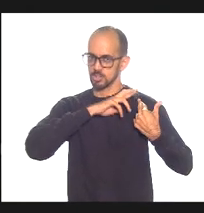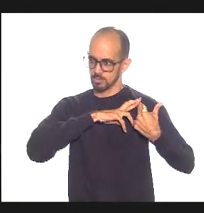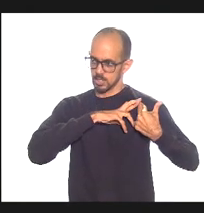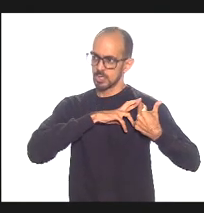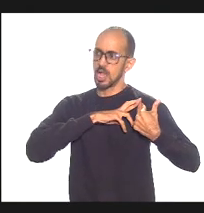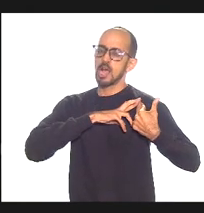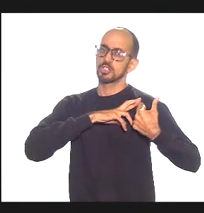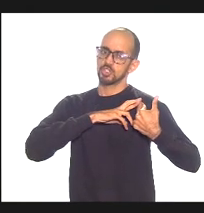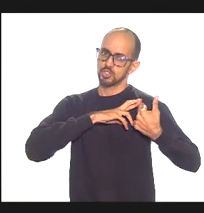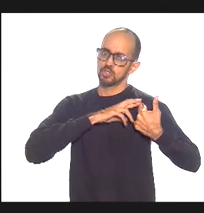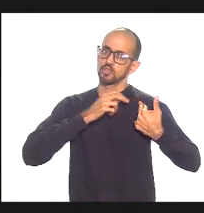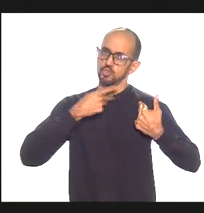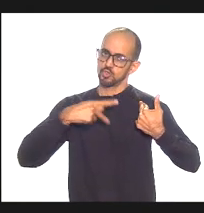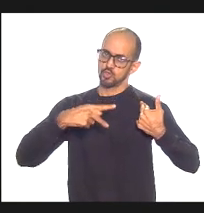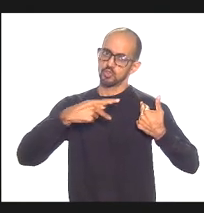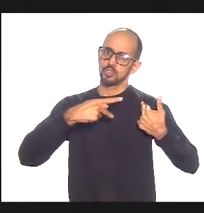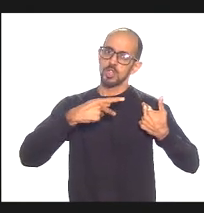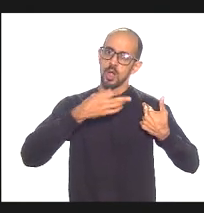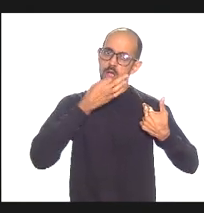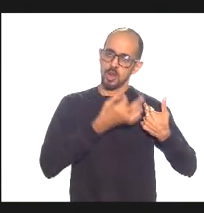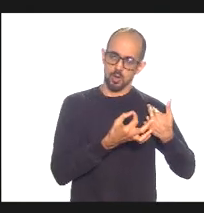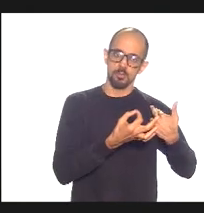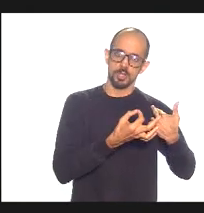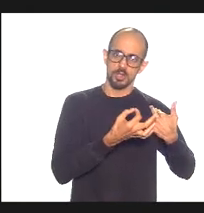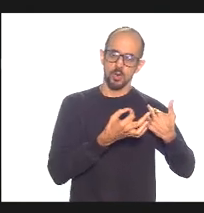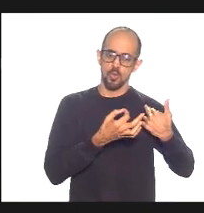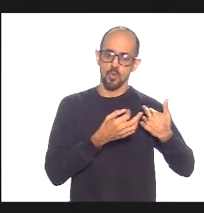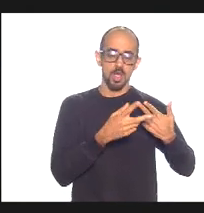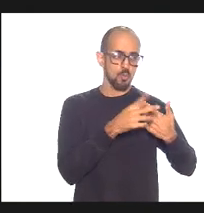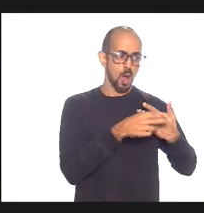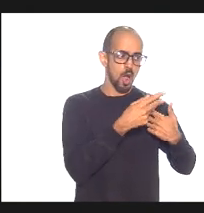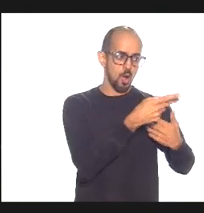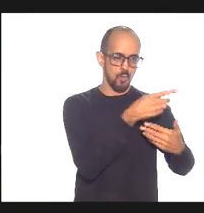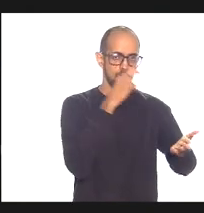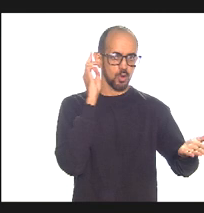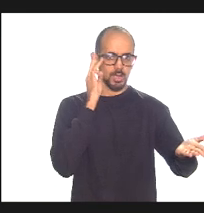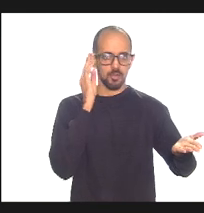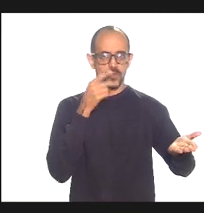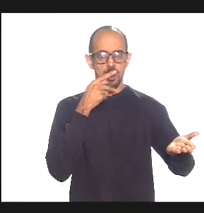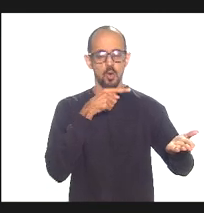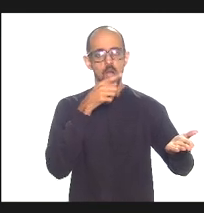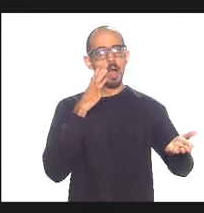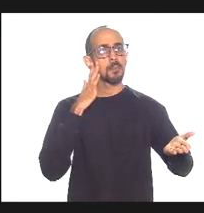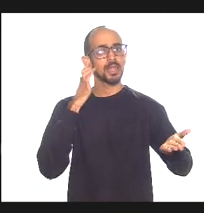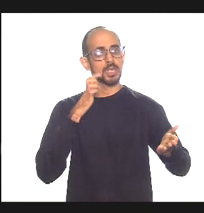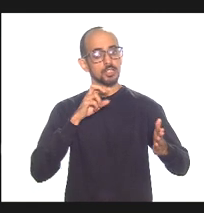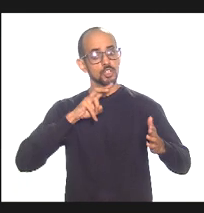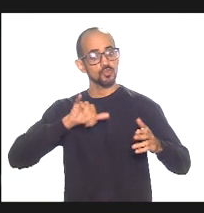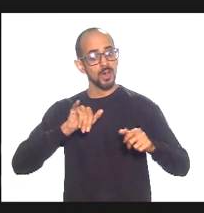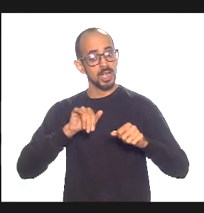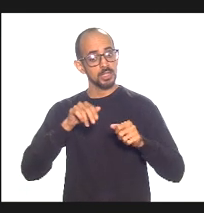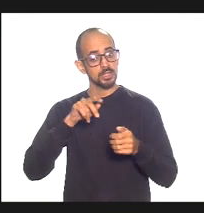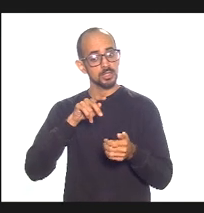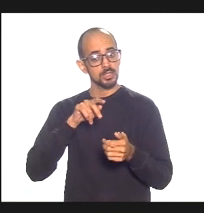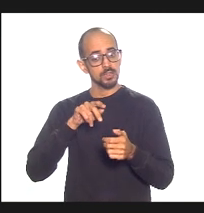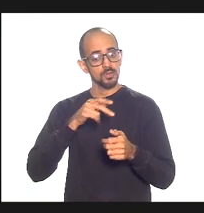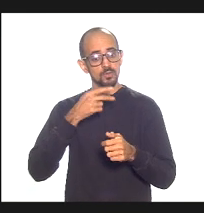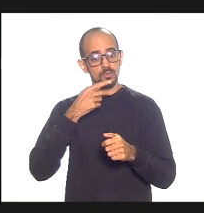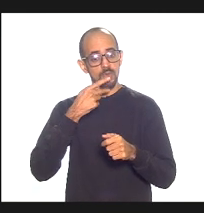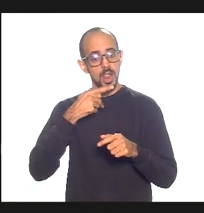o posicionamento dele. Como Vossa Excelência bem colocou, o que a gente vai fazer amanhã é exatamente reafirmar